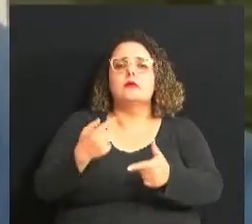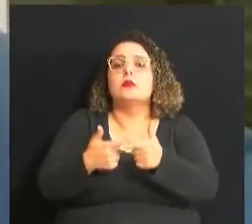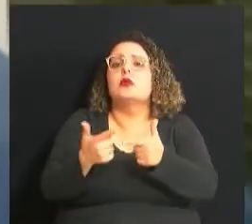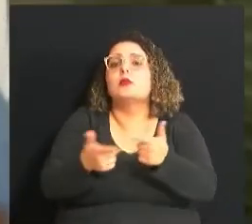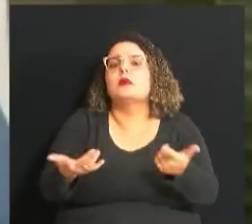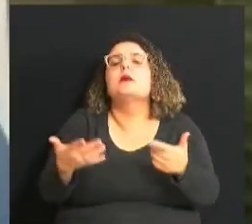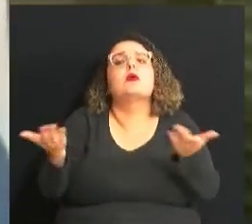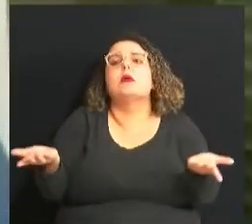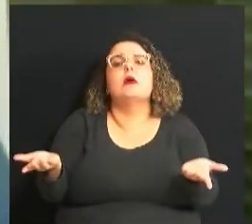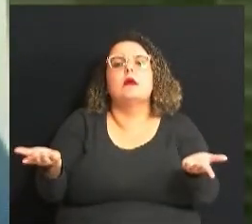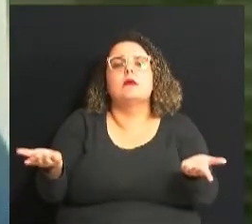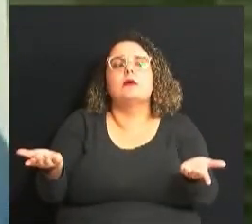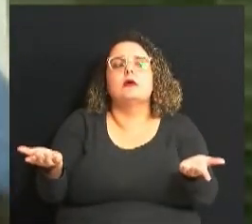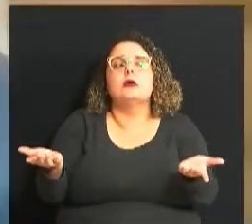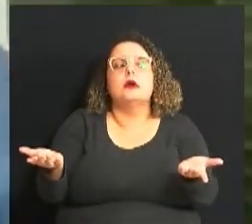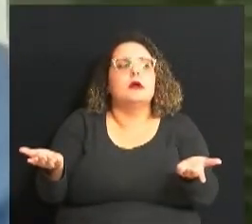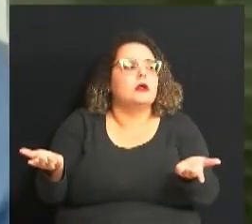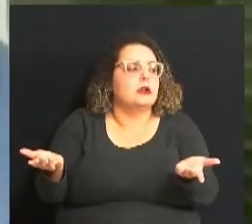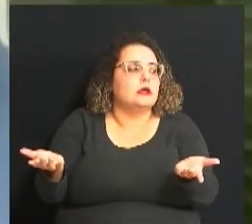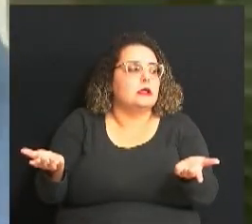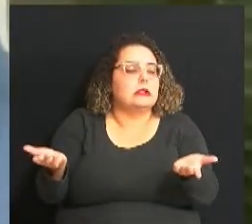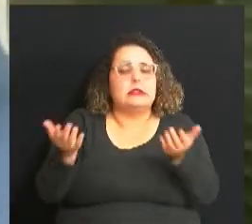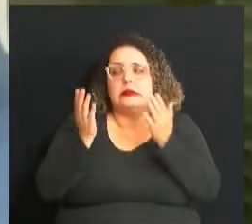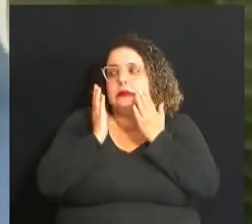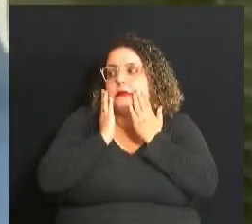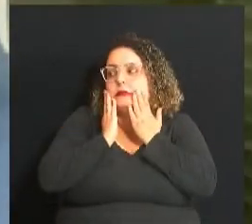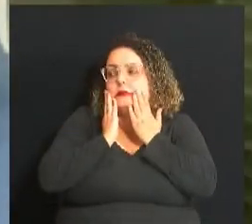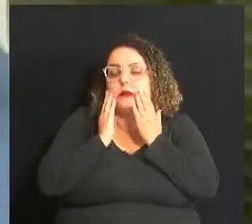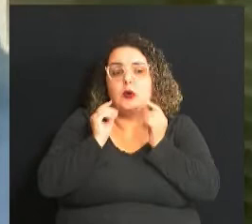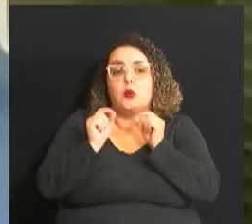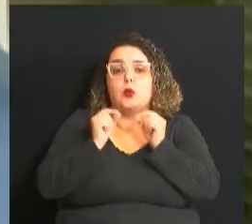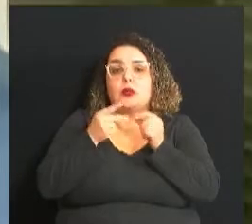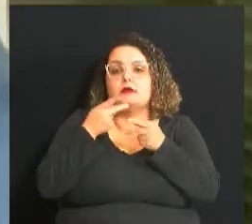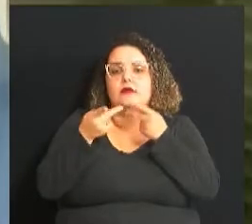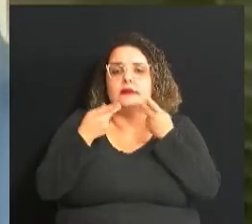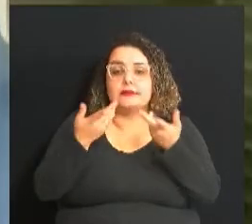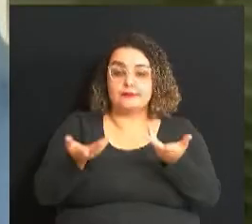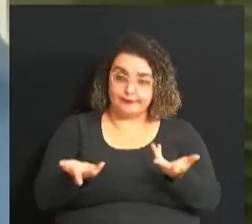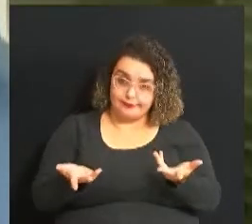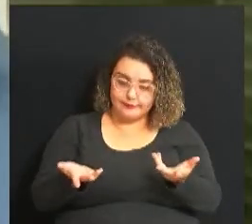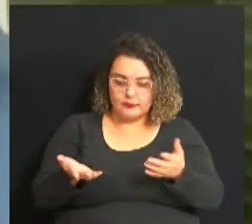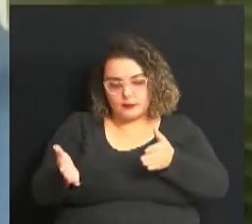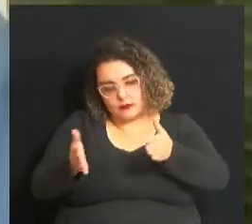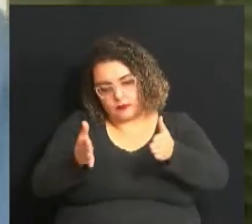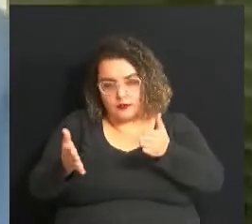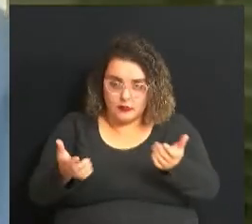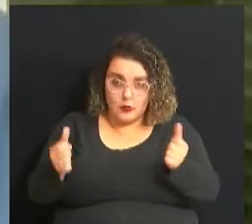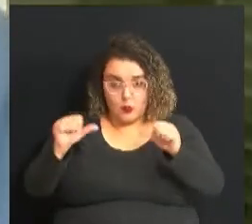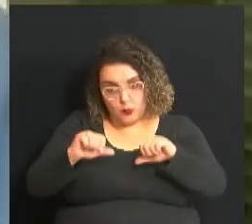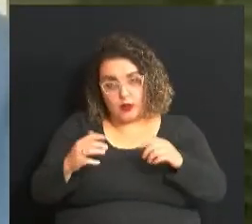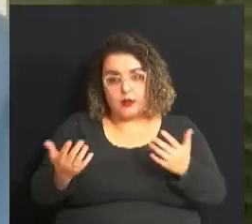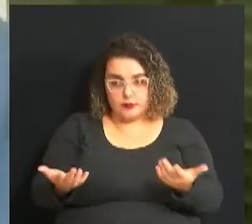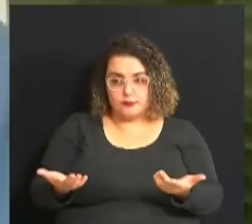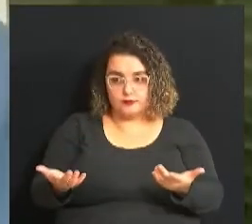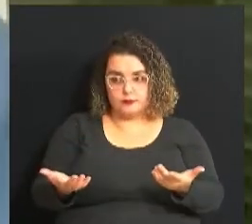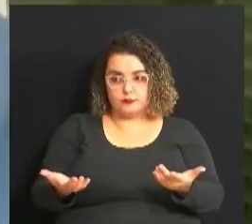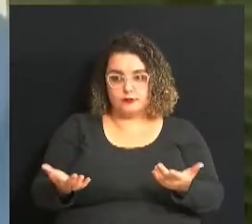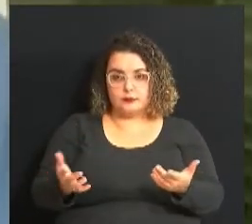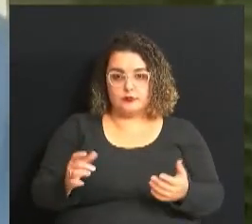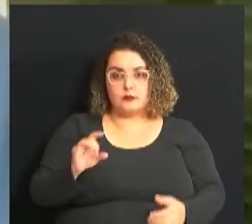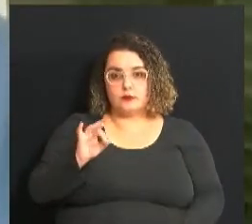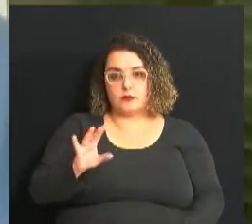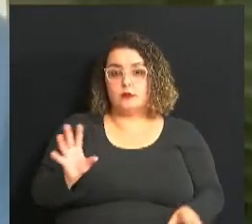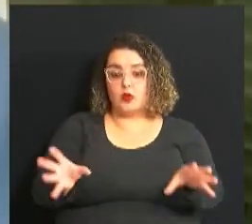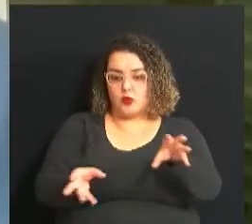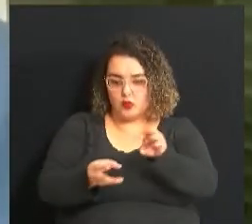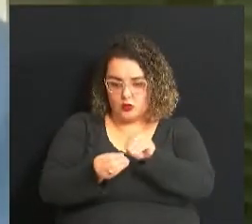estamos preparados para deixar o homem à vontade em situações que são ruins. Então, eu só fiz um resumo